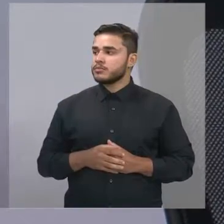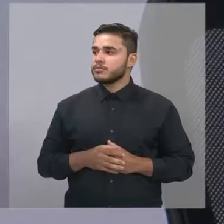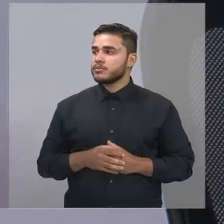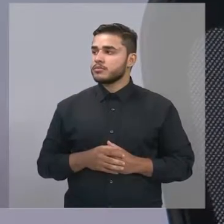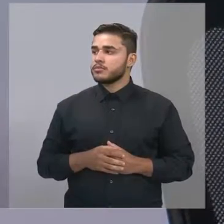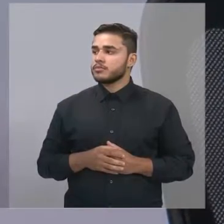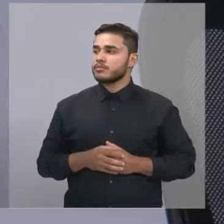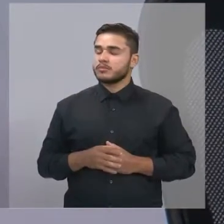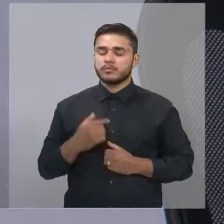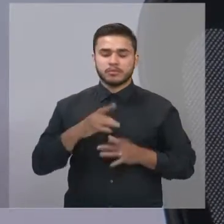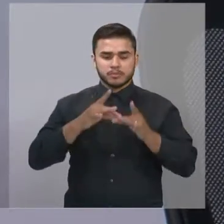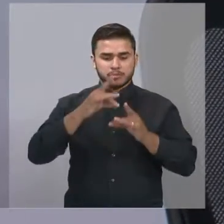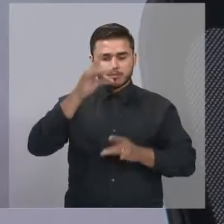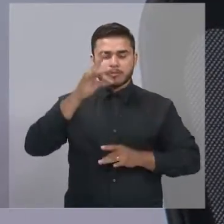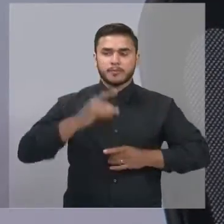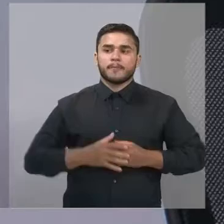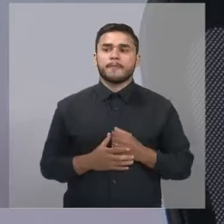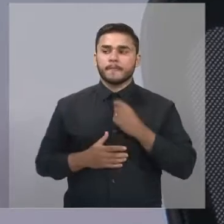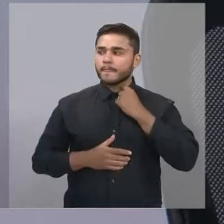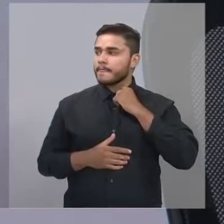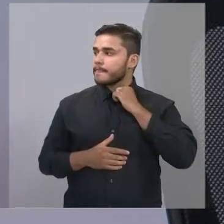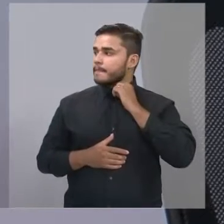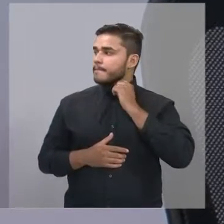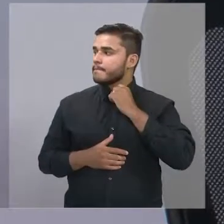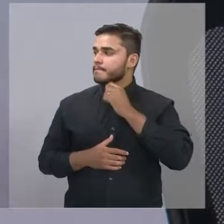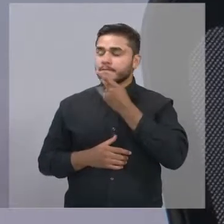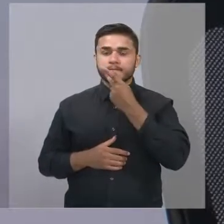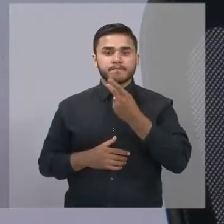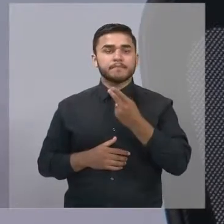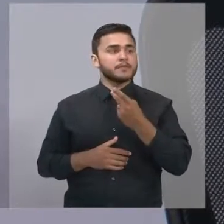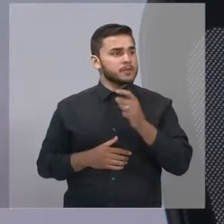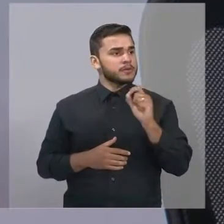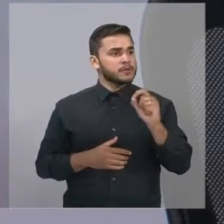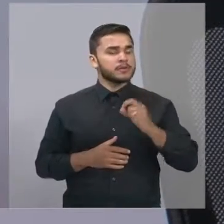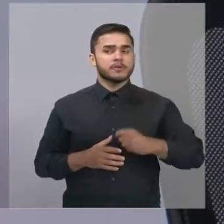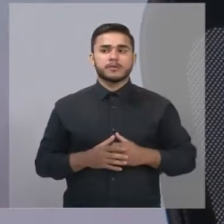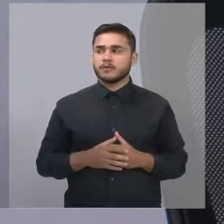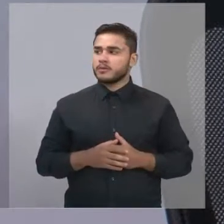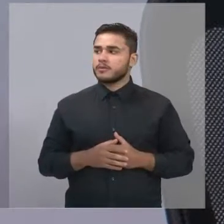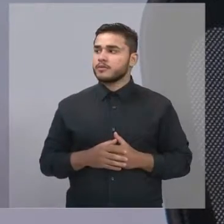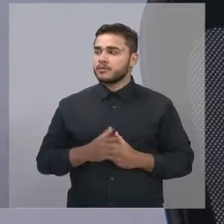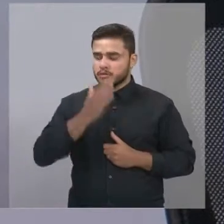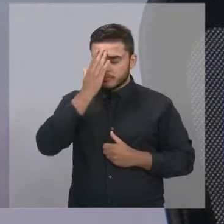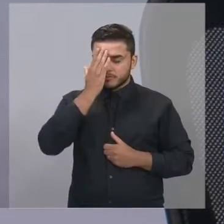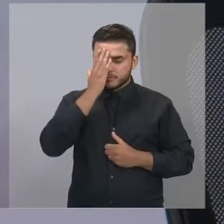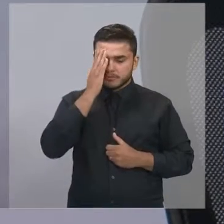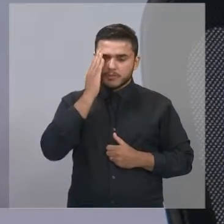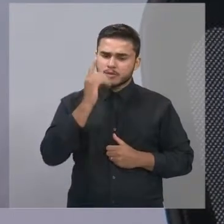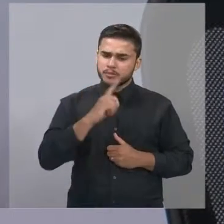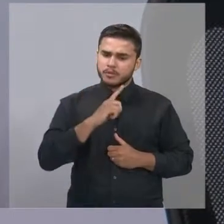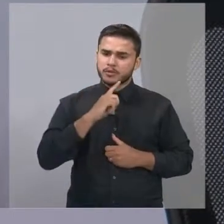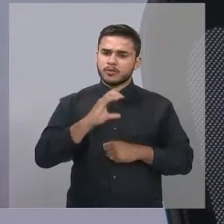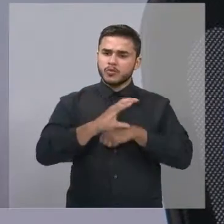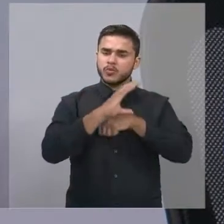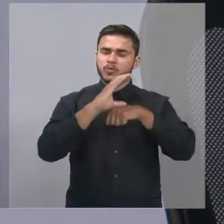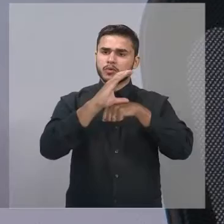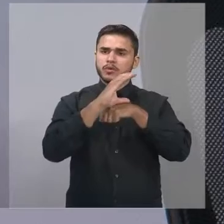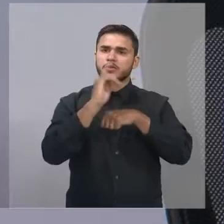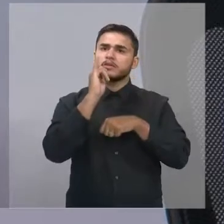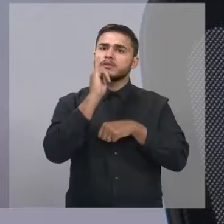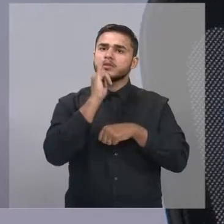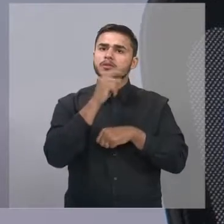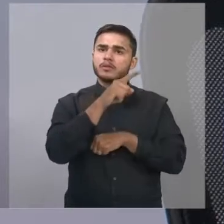aí precisar, né, mas acho que no 5º, né, e a gente tem nesses 2 eventos